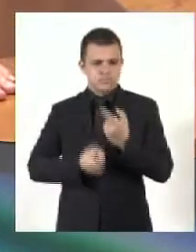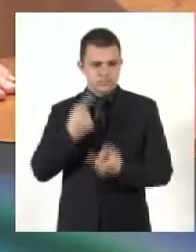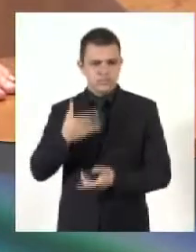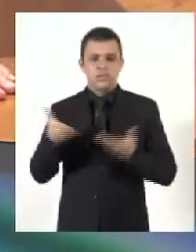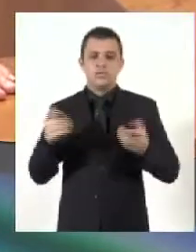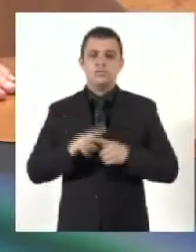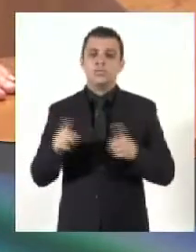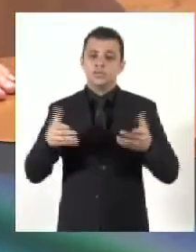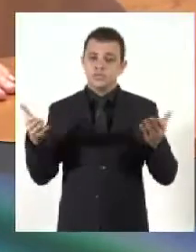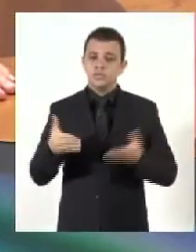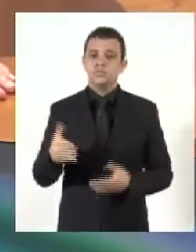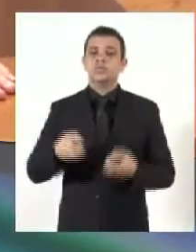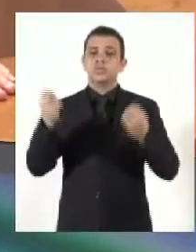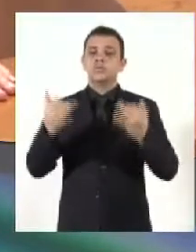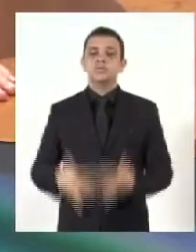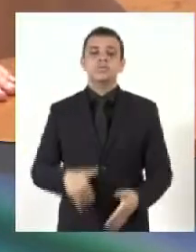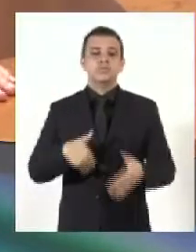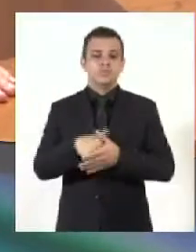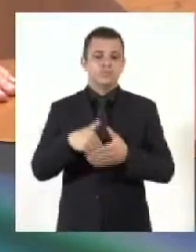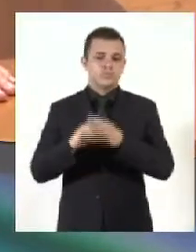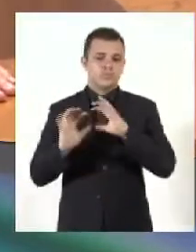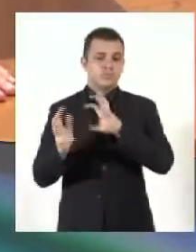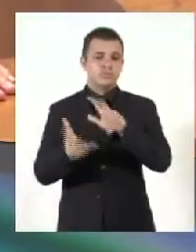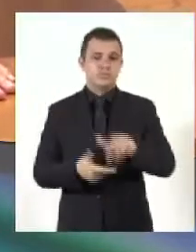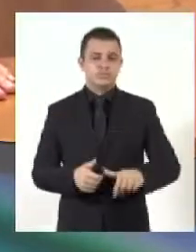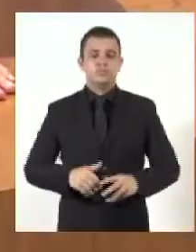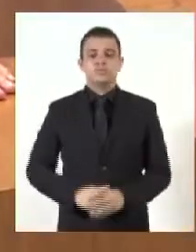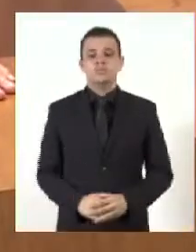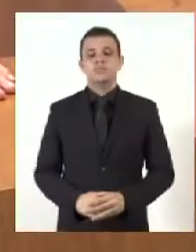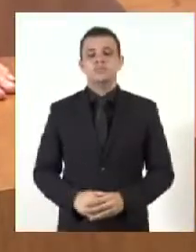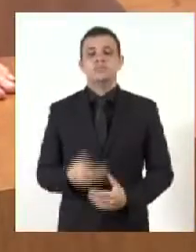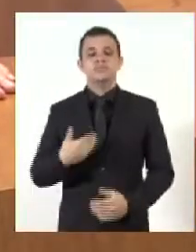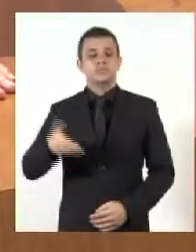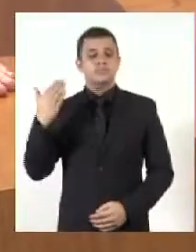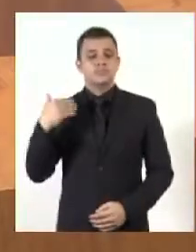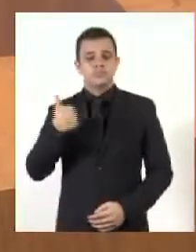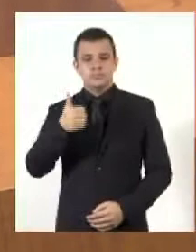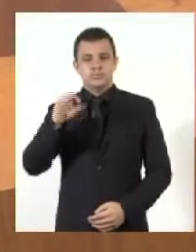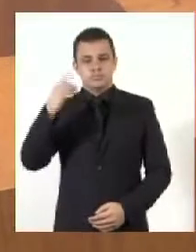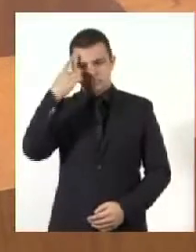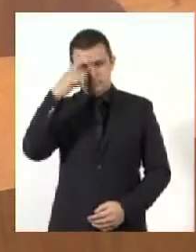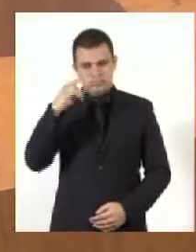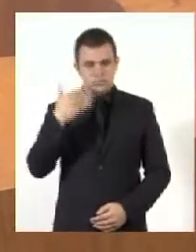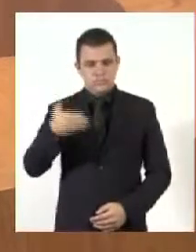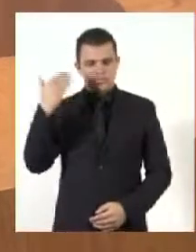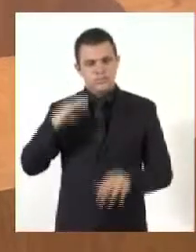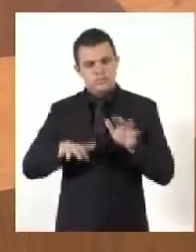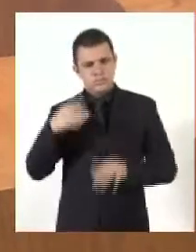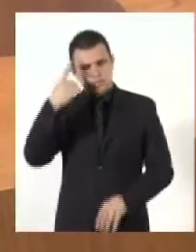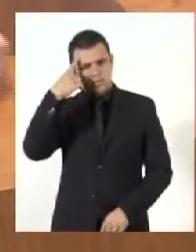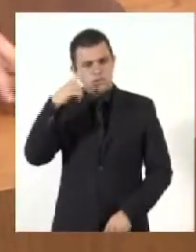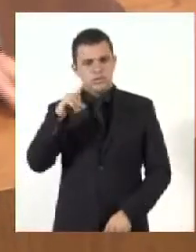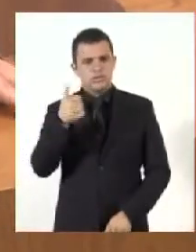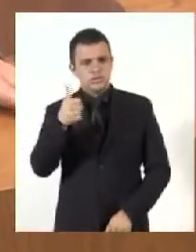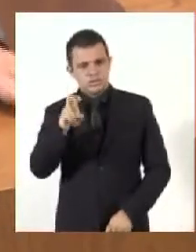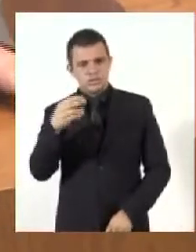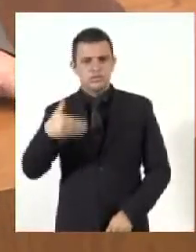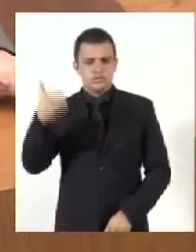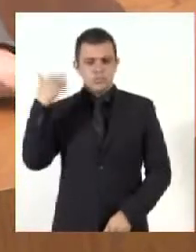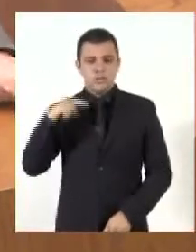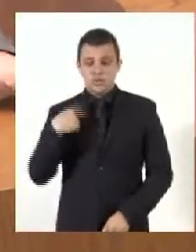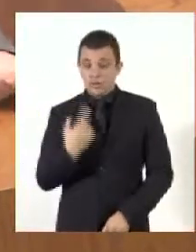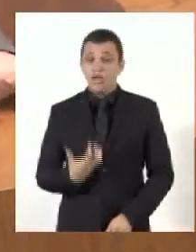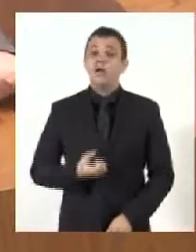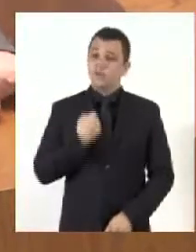falar sobre o futebol mundial. Há cerca de 10 dias, 15 dias, nós fomos surpreendidos,